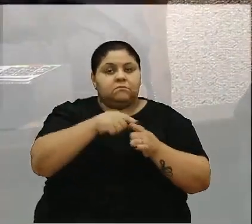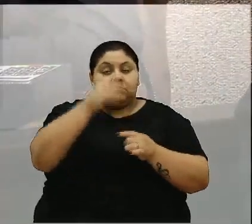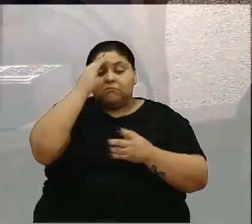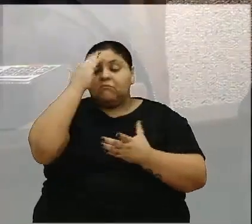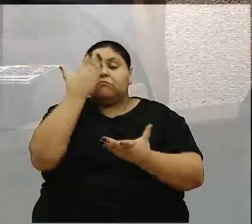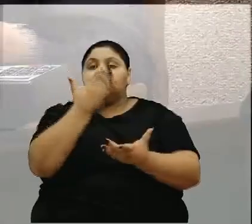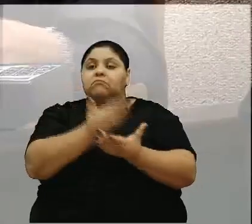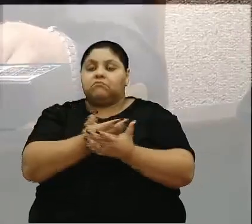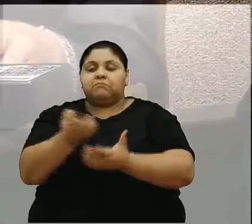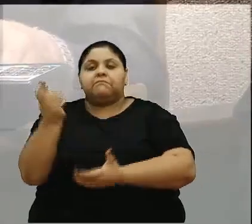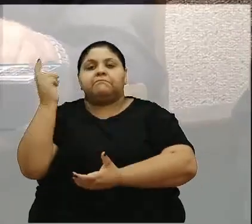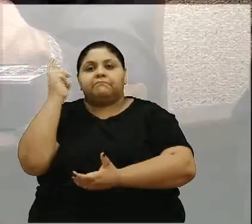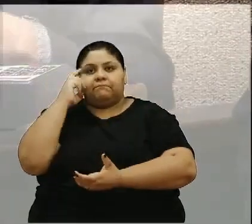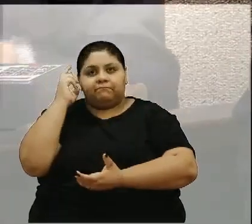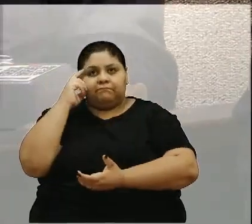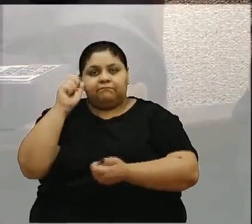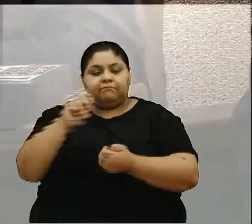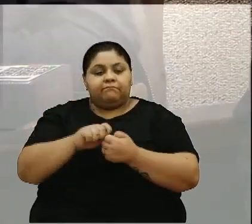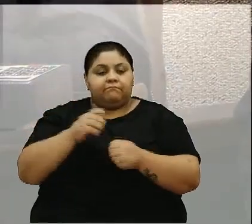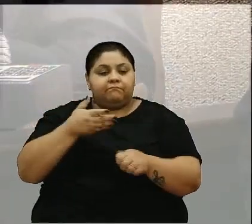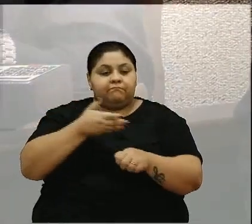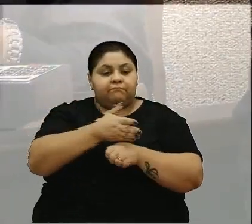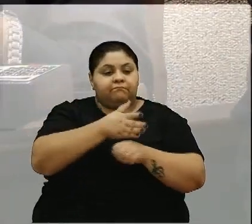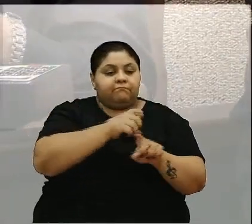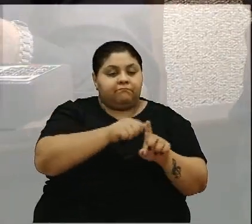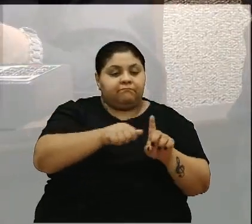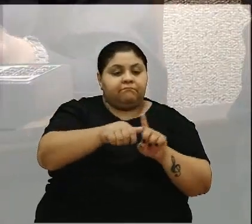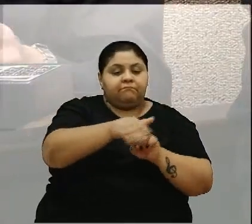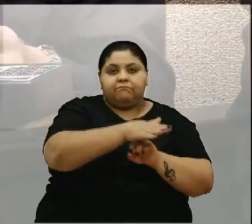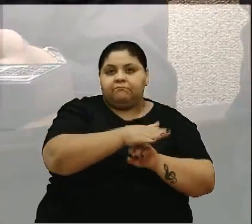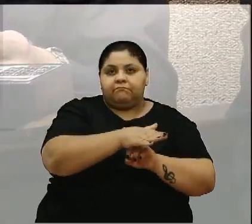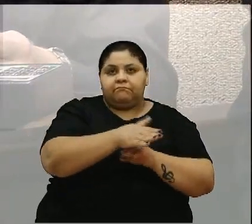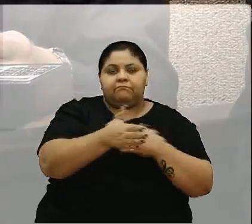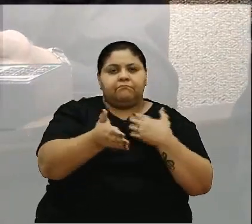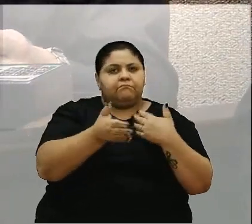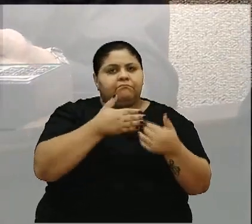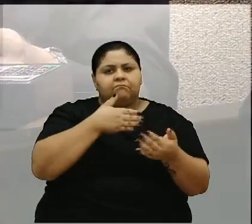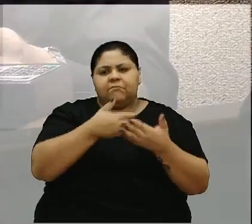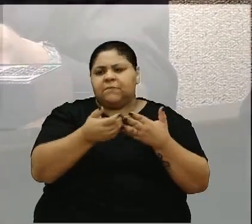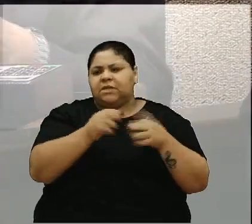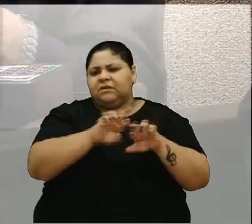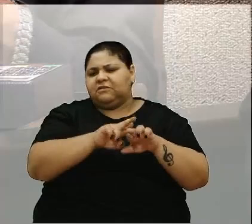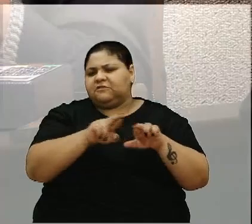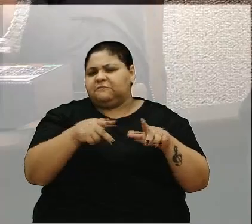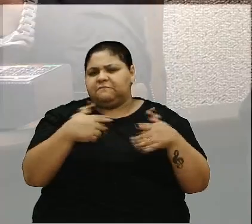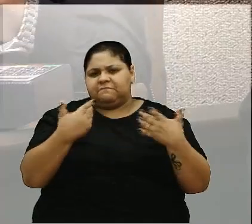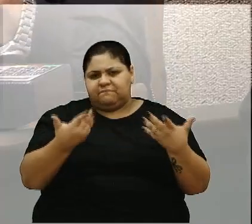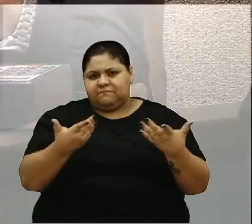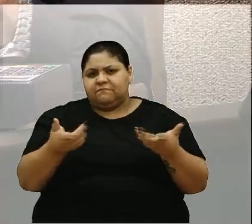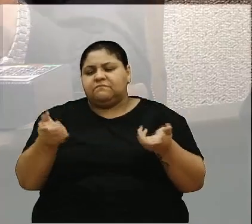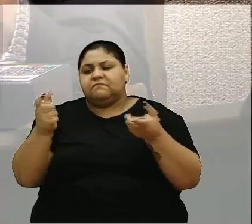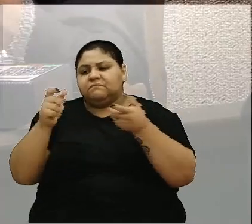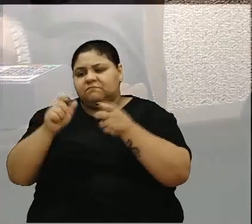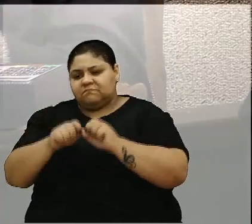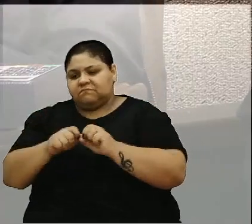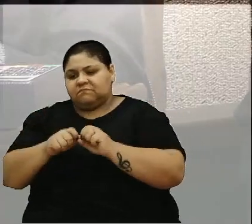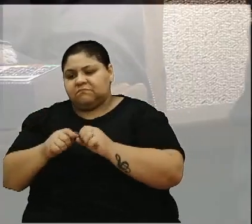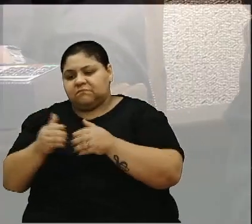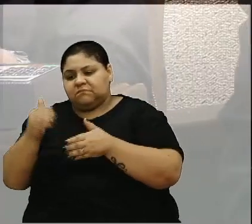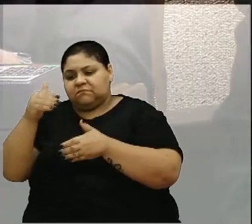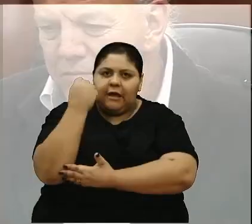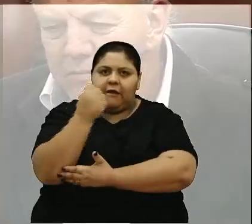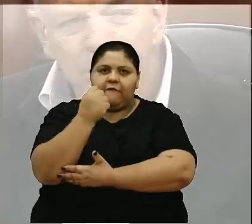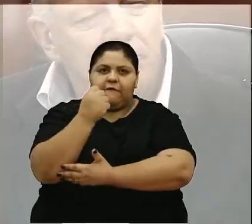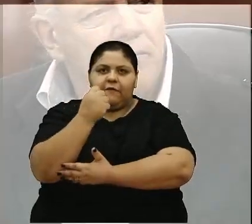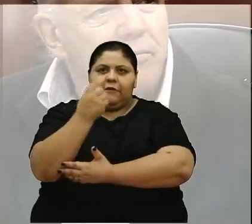que a cultura faz parte de uma sociedade, independente de qualquer diferença, ela precisa estar inserida na